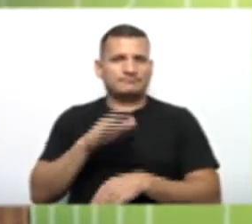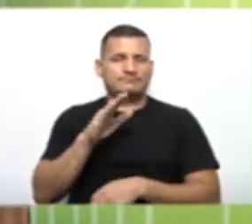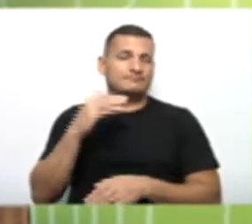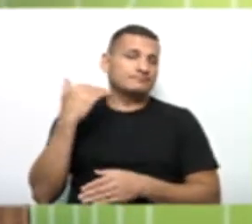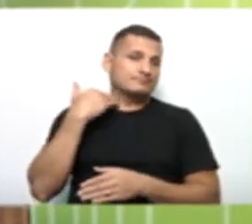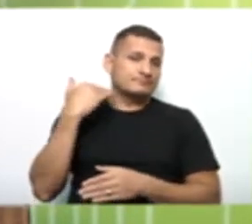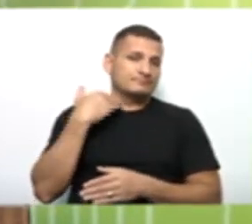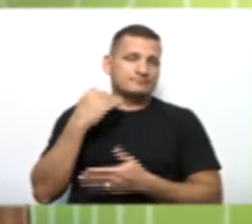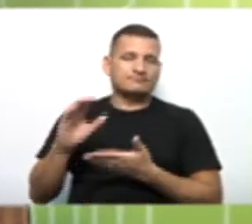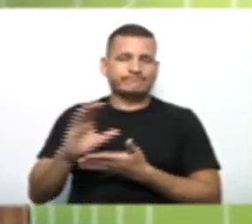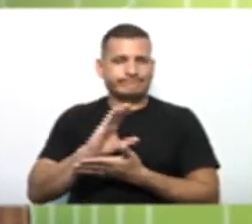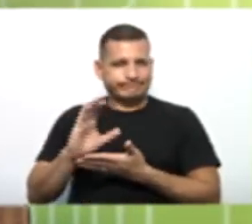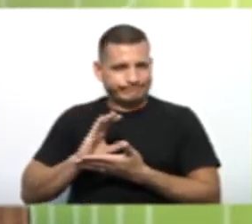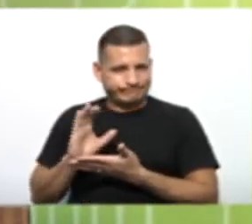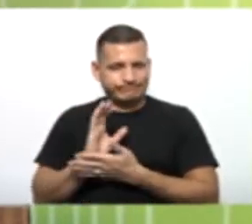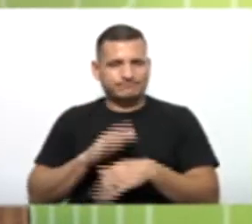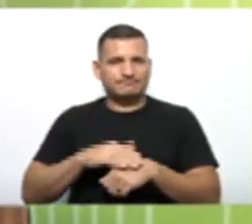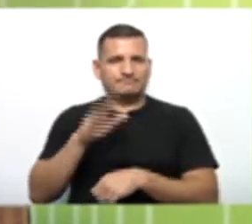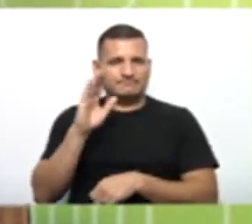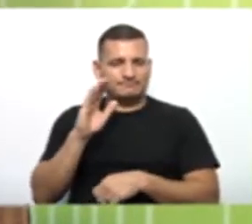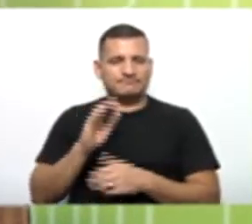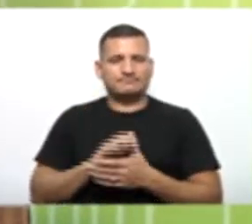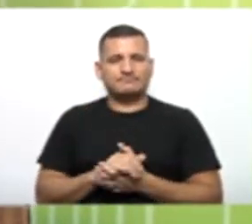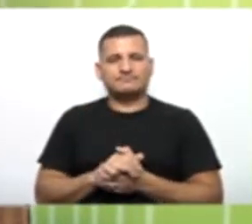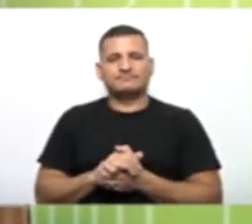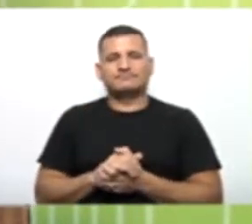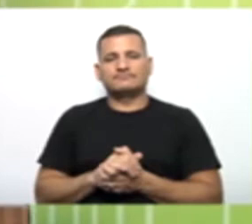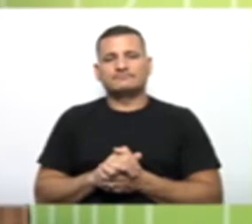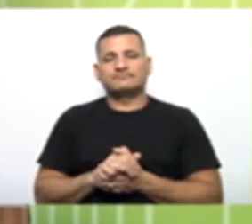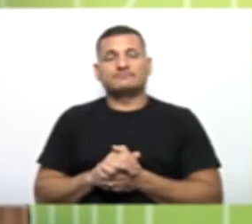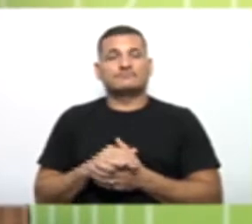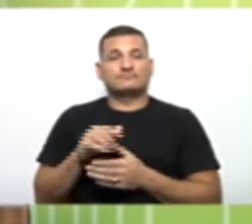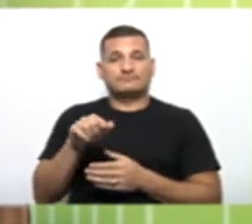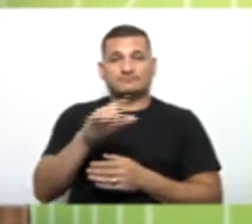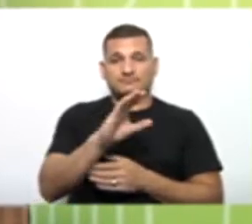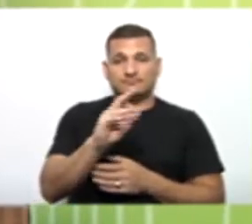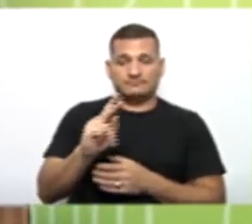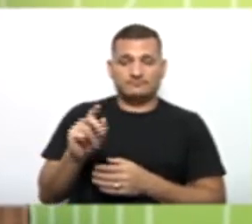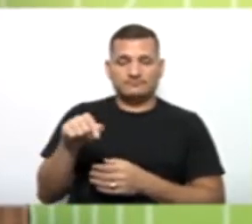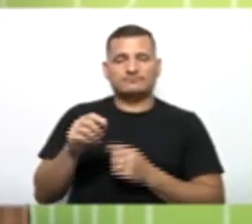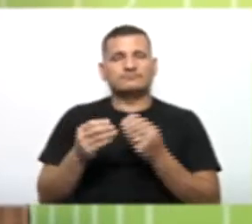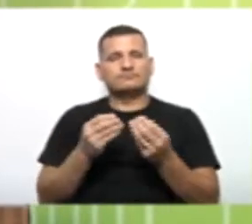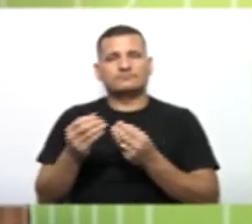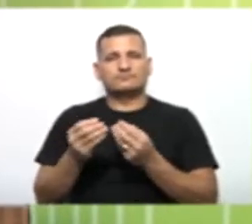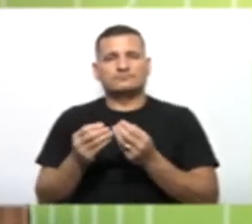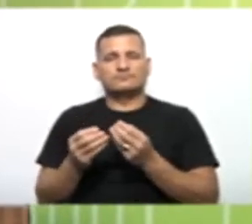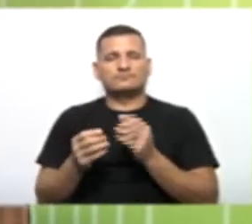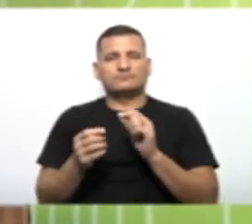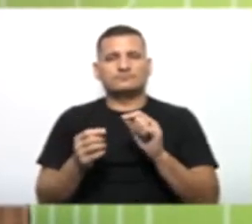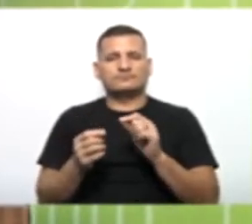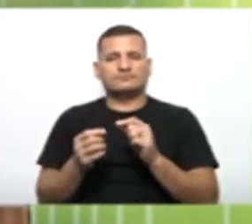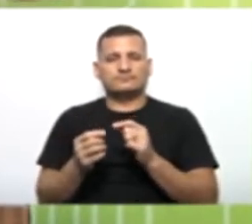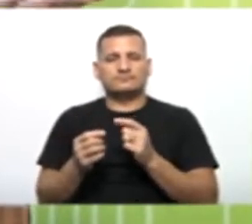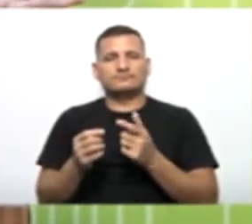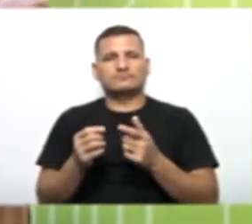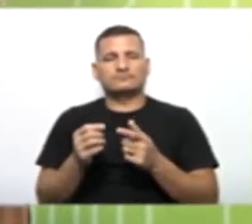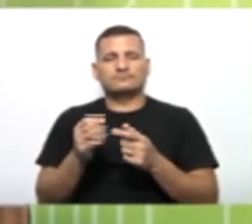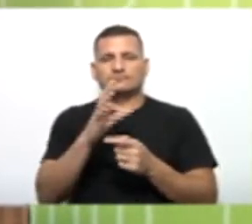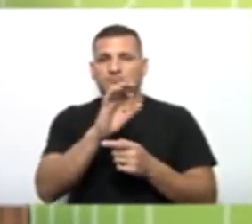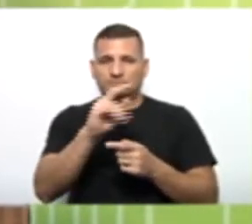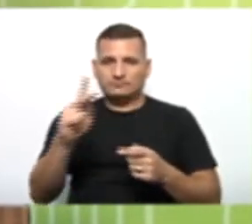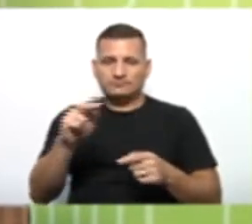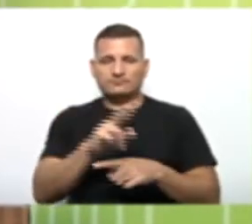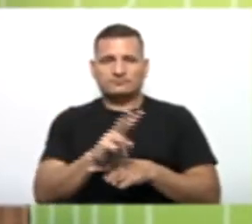os bancos lucram cada vez mais né ah e alternar como uma alternativa aos bancos nós temos as cooperativas de